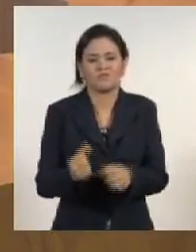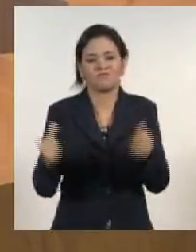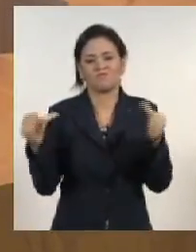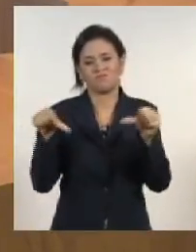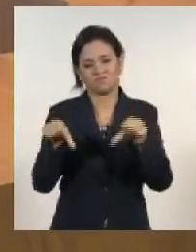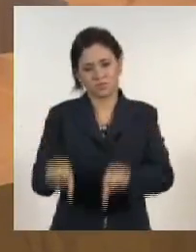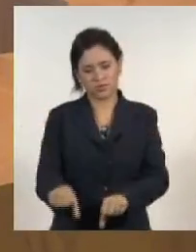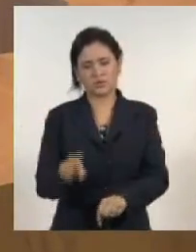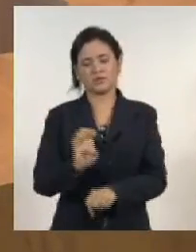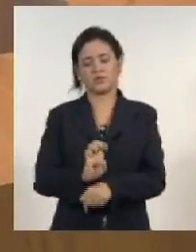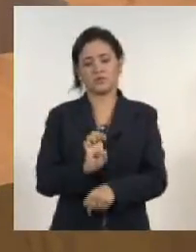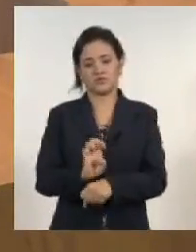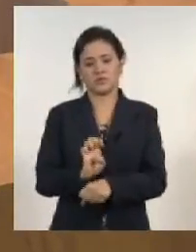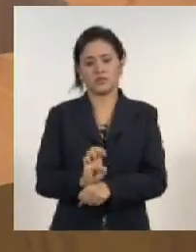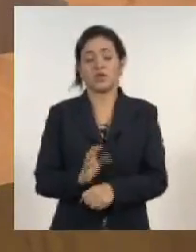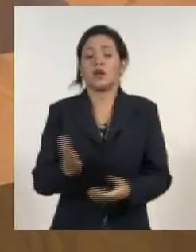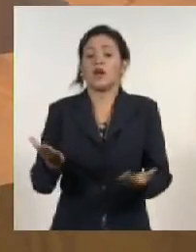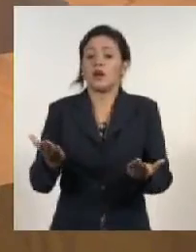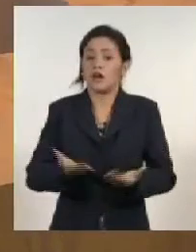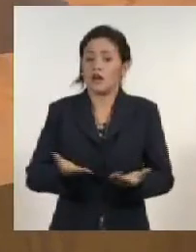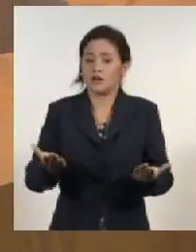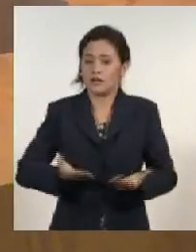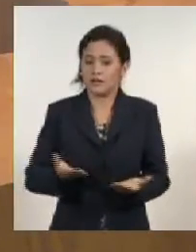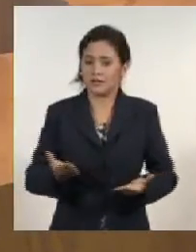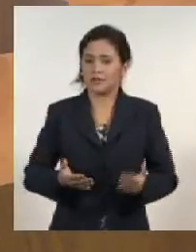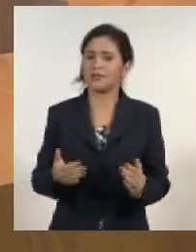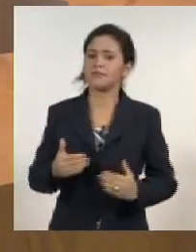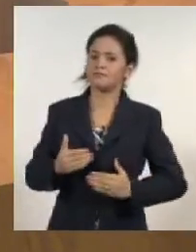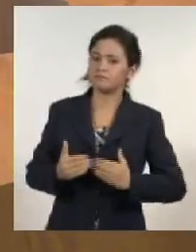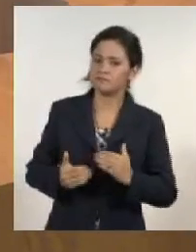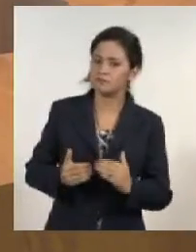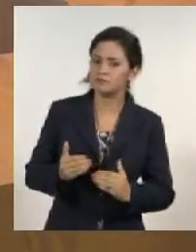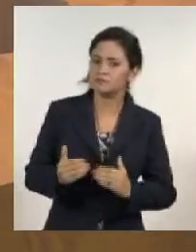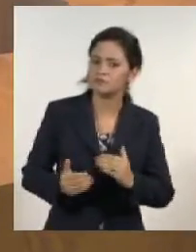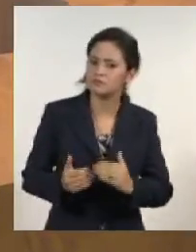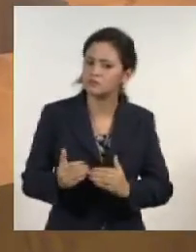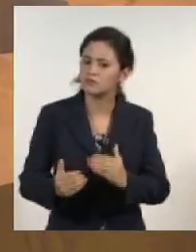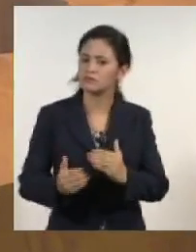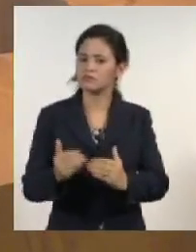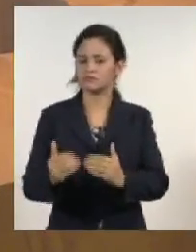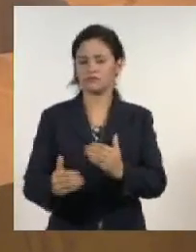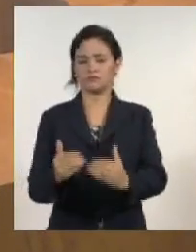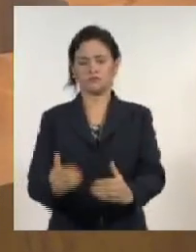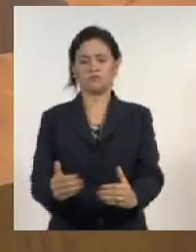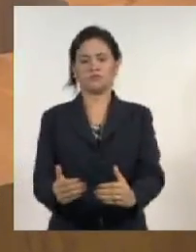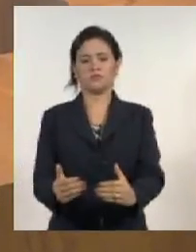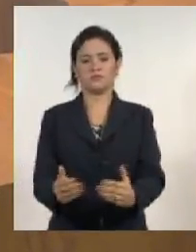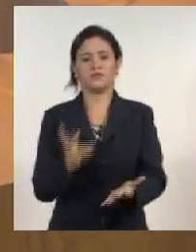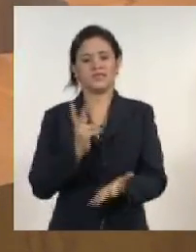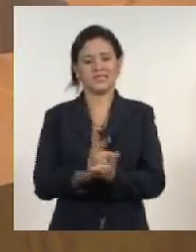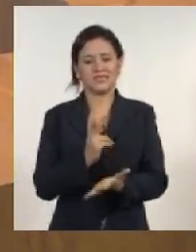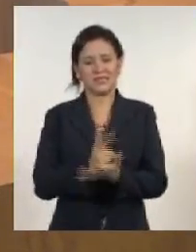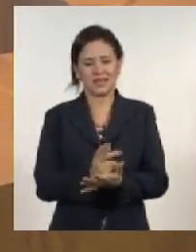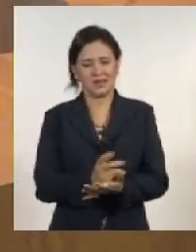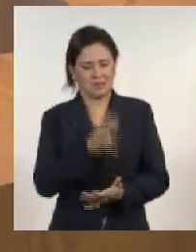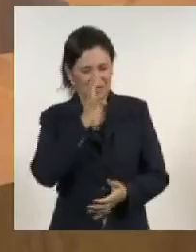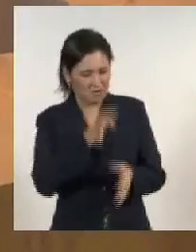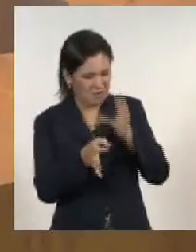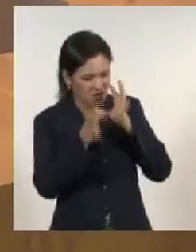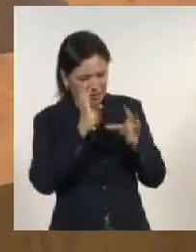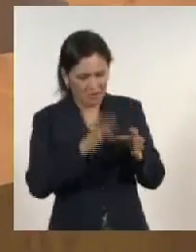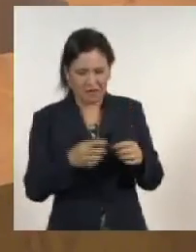Deus, estamos começando a reconstruí-lo, apesar do mau agouro permanente, que é esta